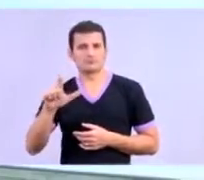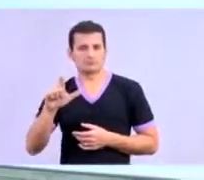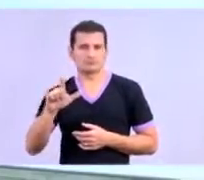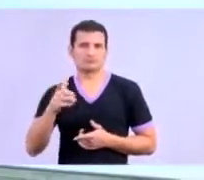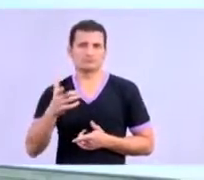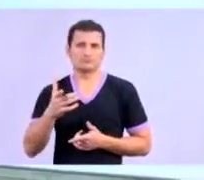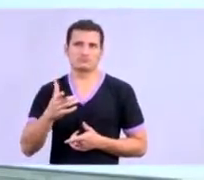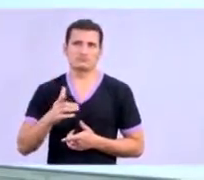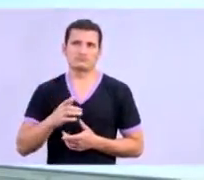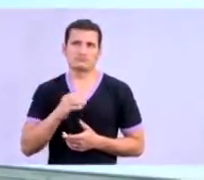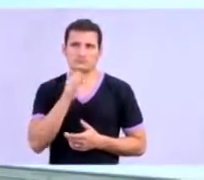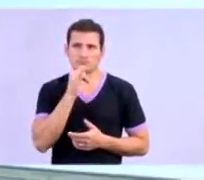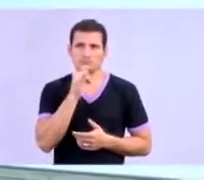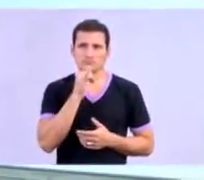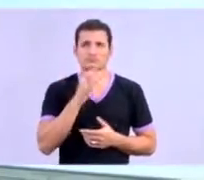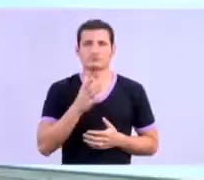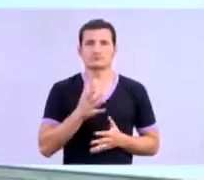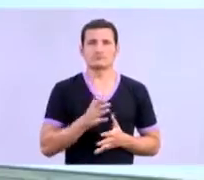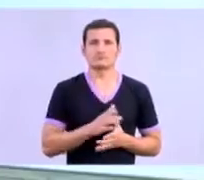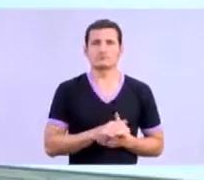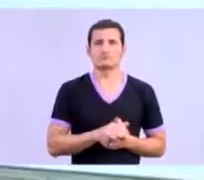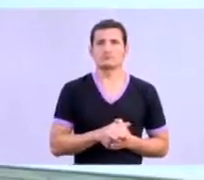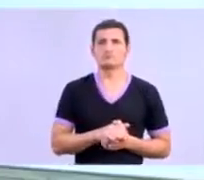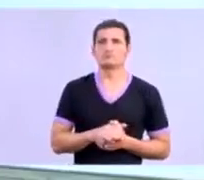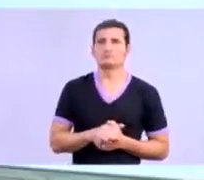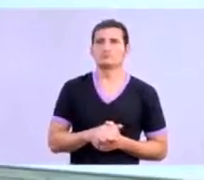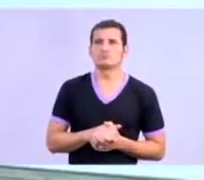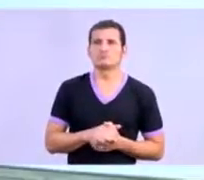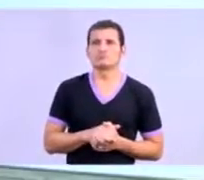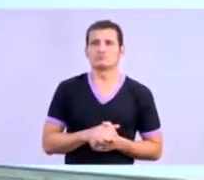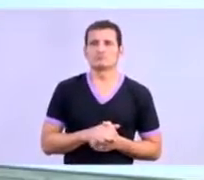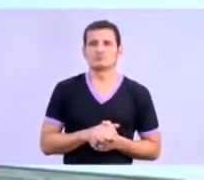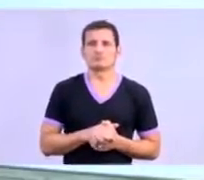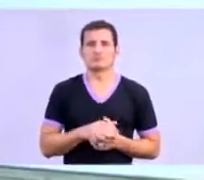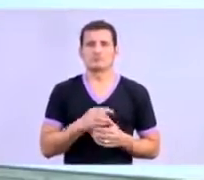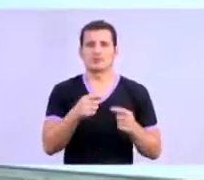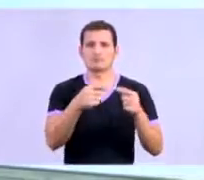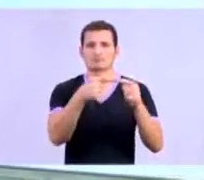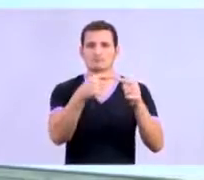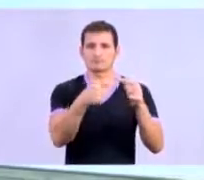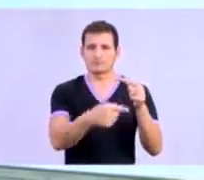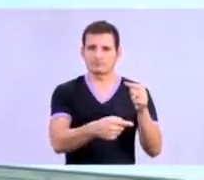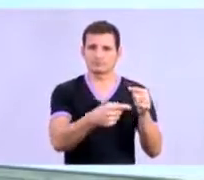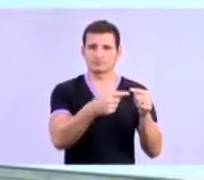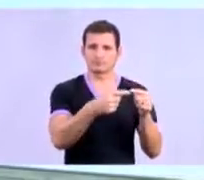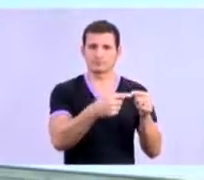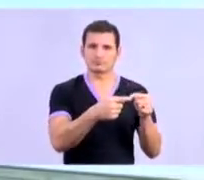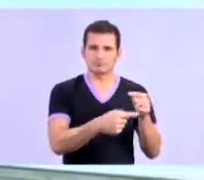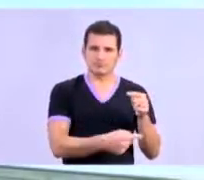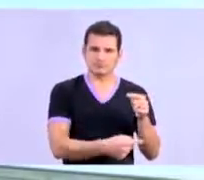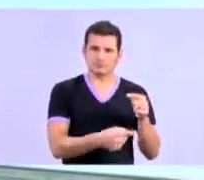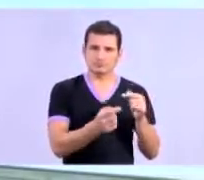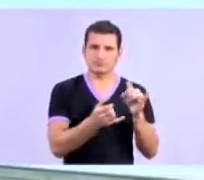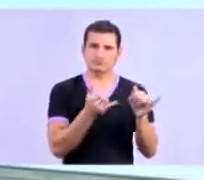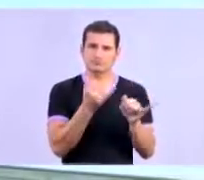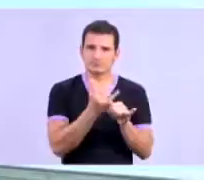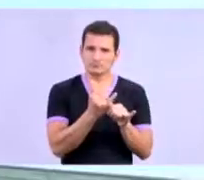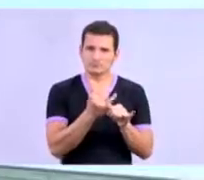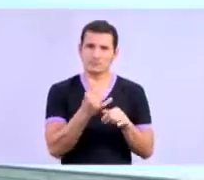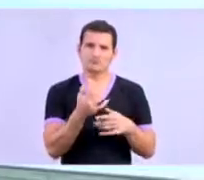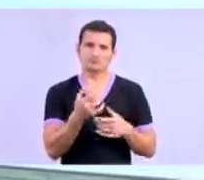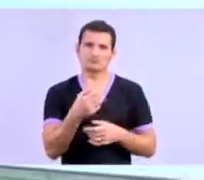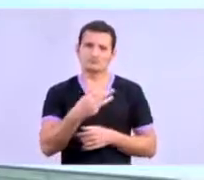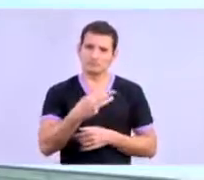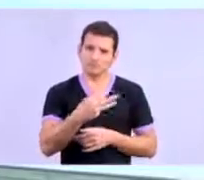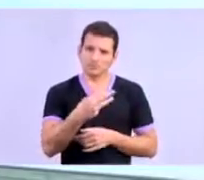que é inferior ao link dedicado. Caiu os 2. Então vamos chegar e mandar por um terceiro link